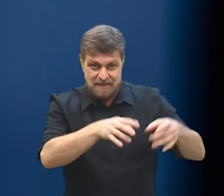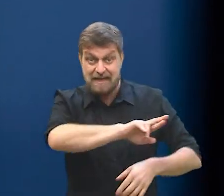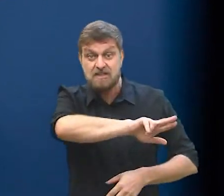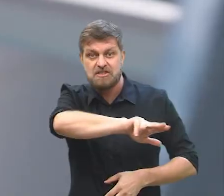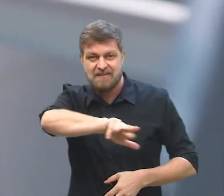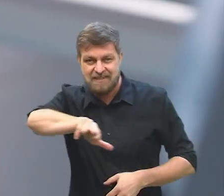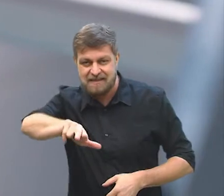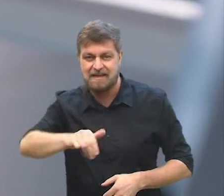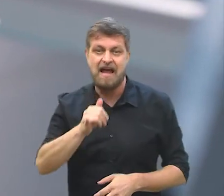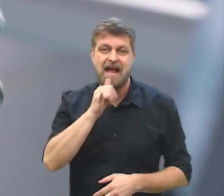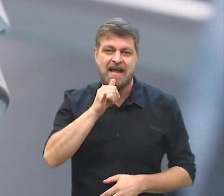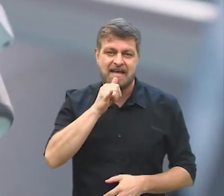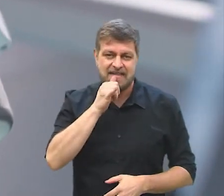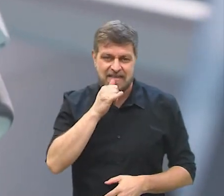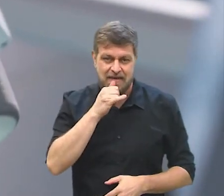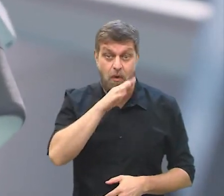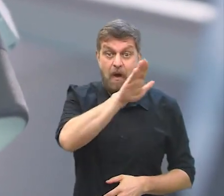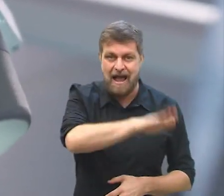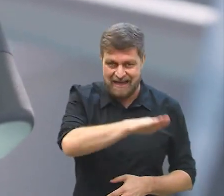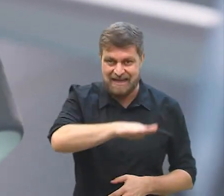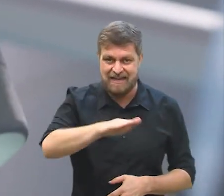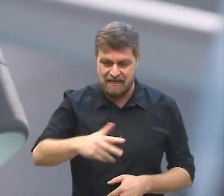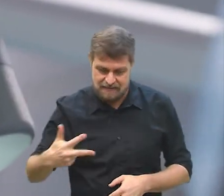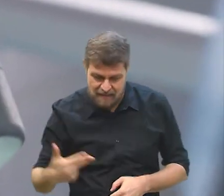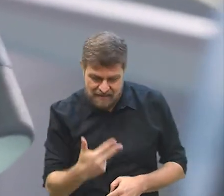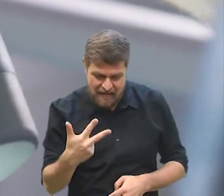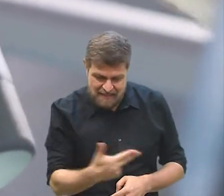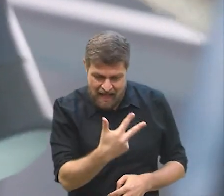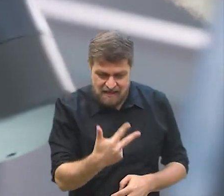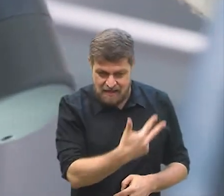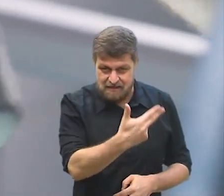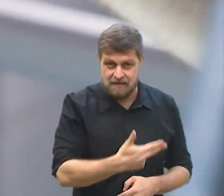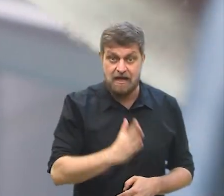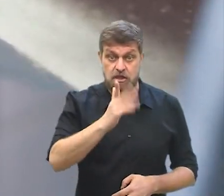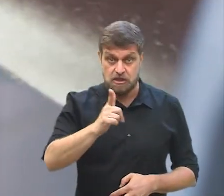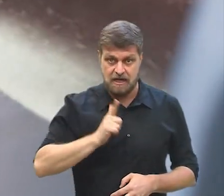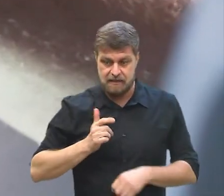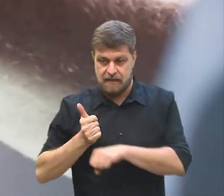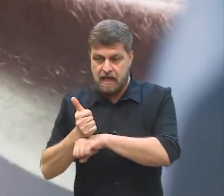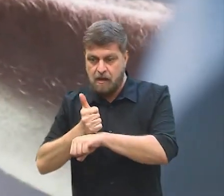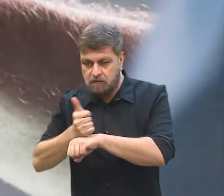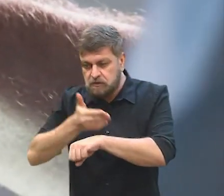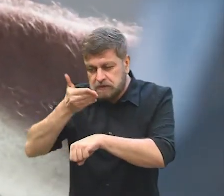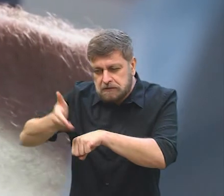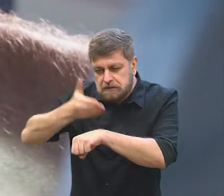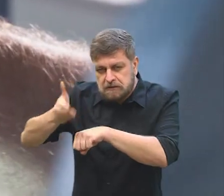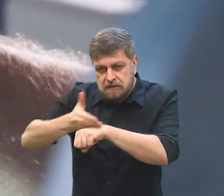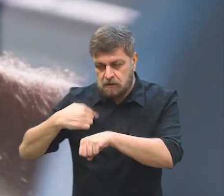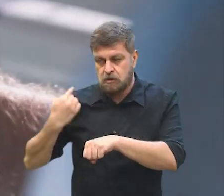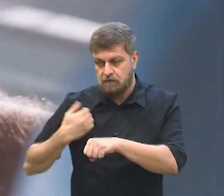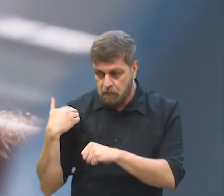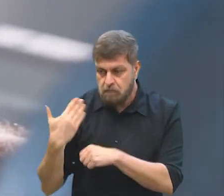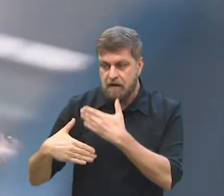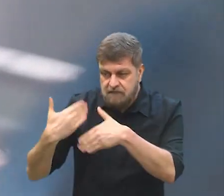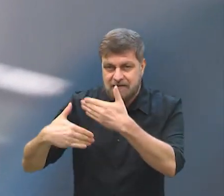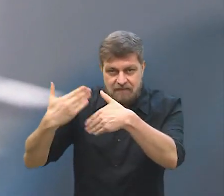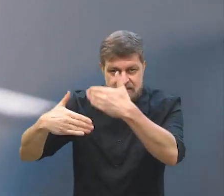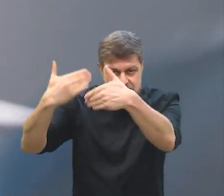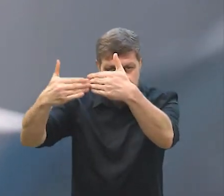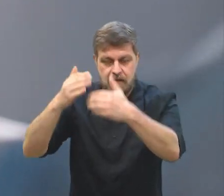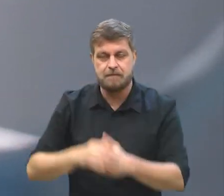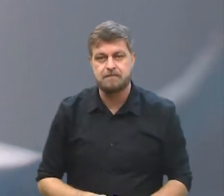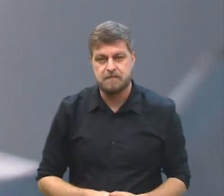poder realmente fazer esses diagnósticos, continuar com o diagnóstico precoce, ele é diferencial depois na hora do